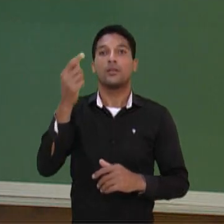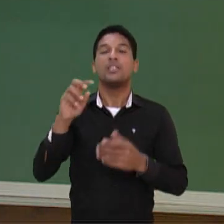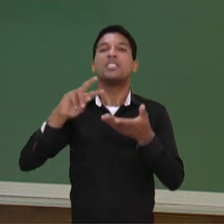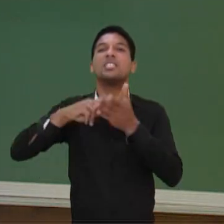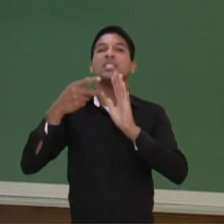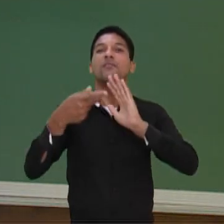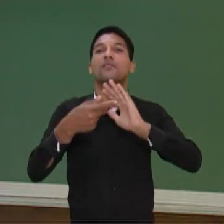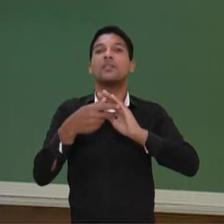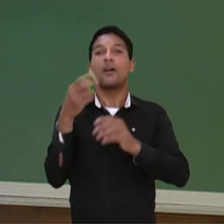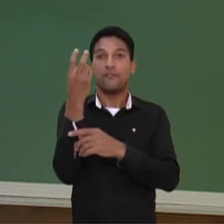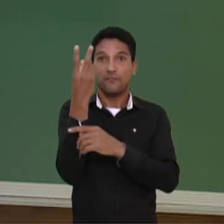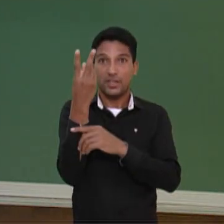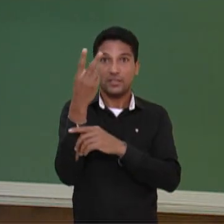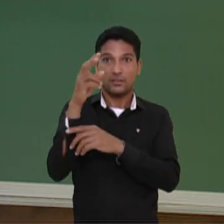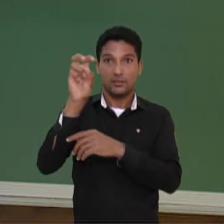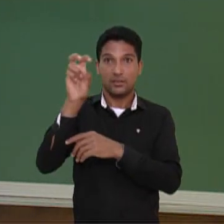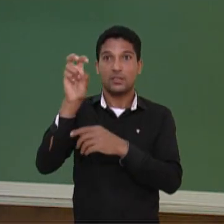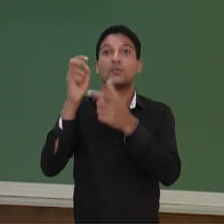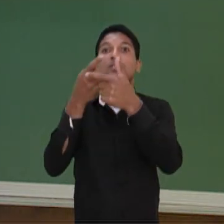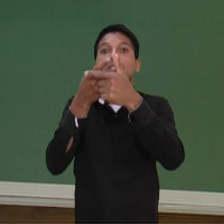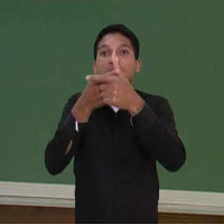tenho aproximadamente